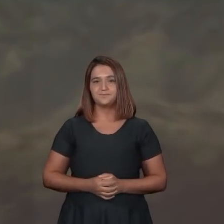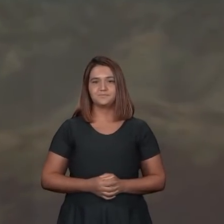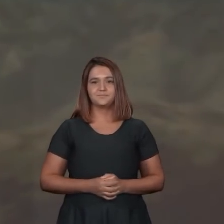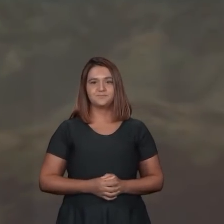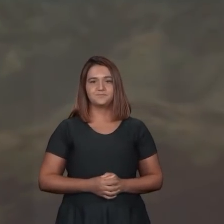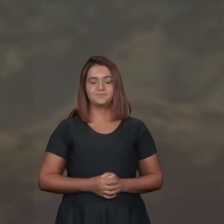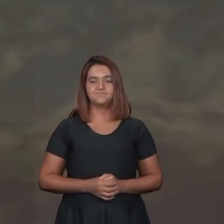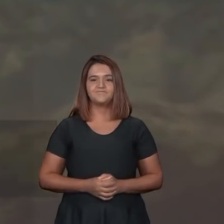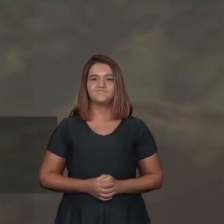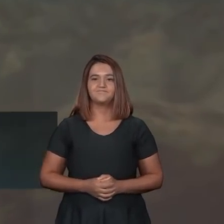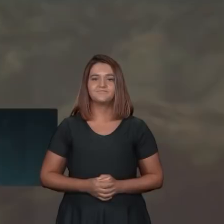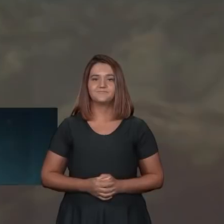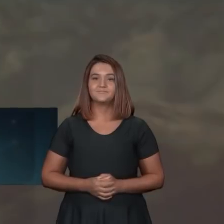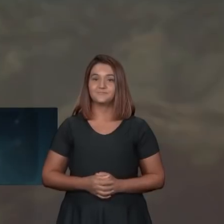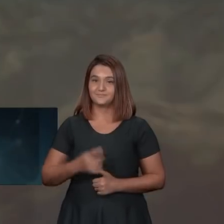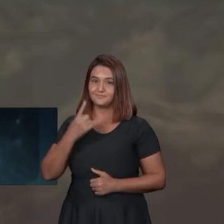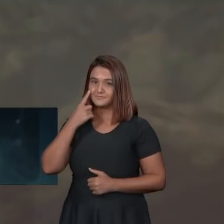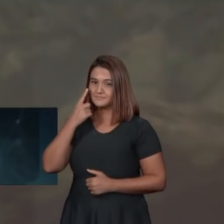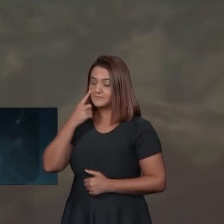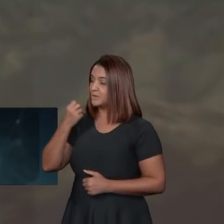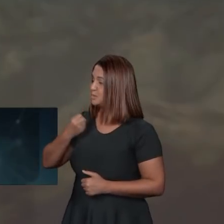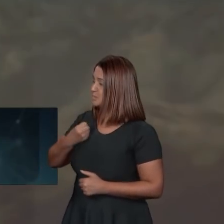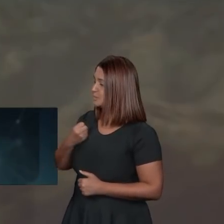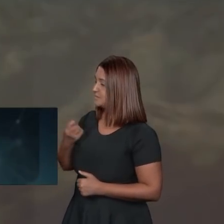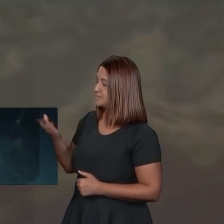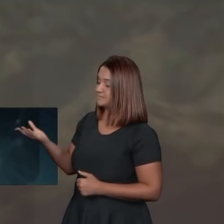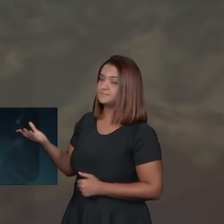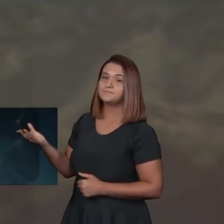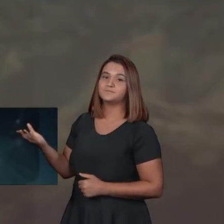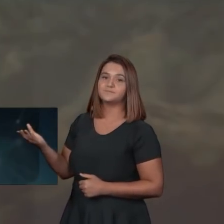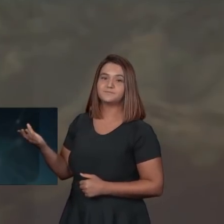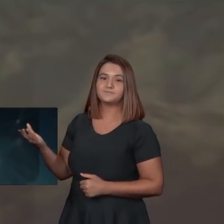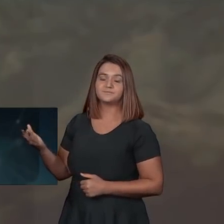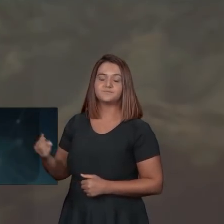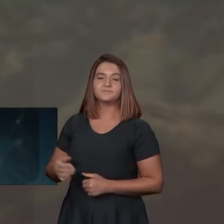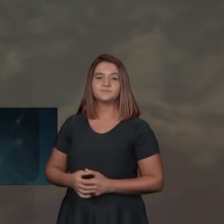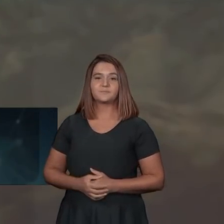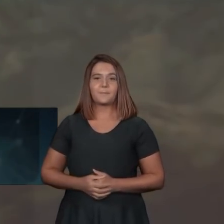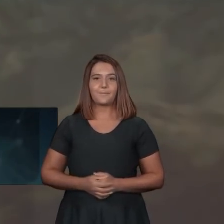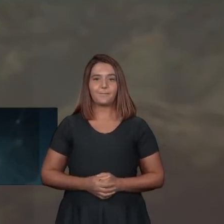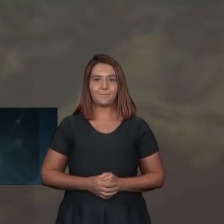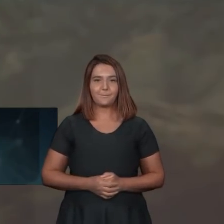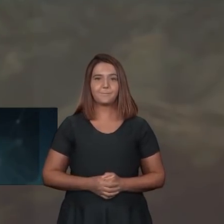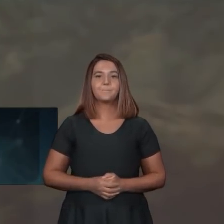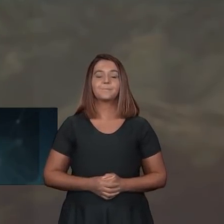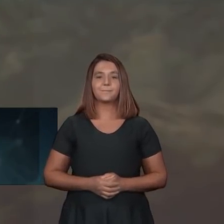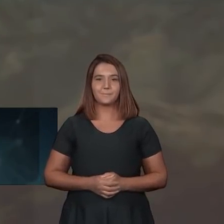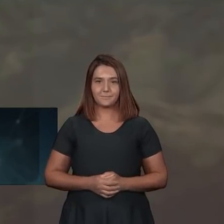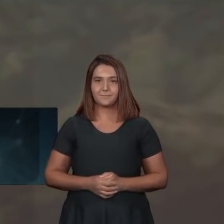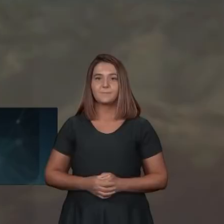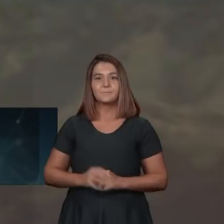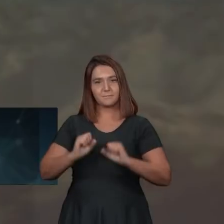9749. Vou repetir o telefone e a página. 12 98316